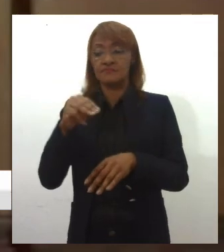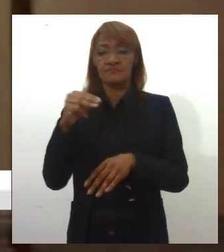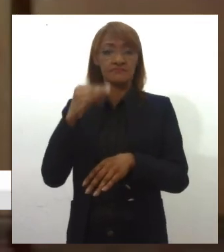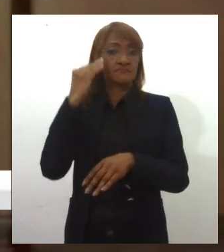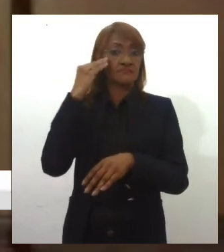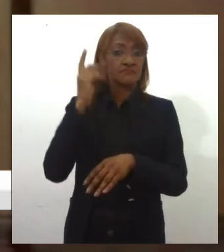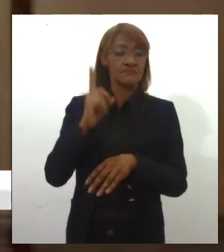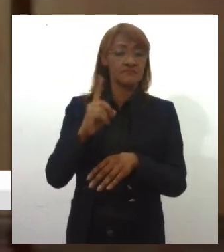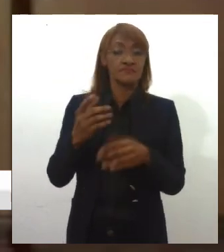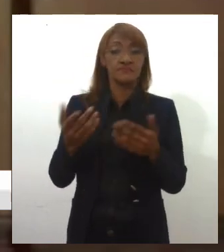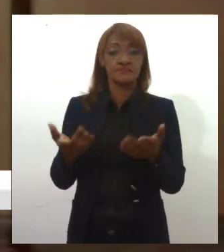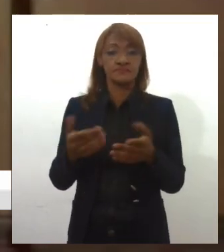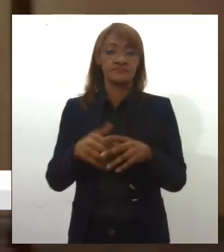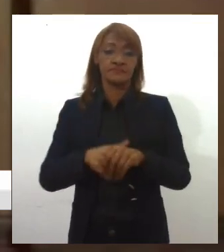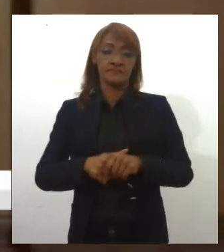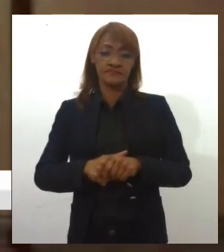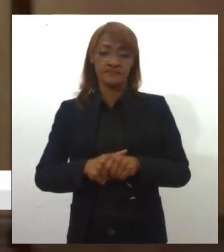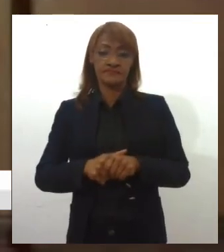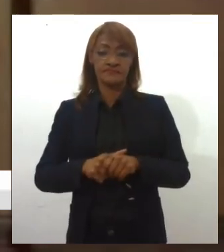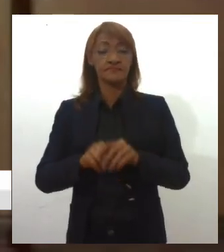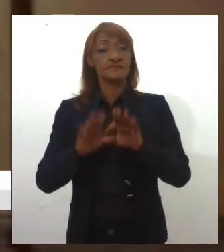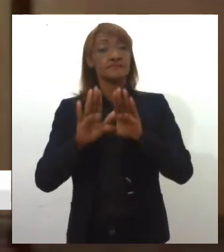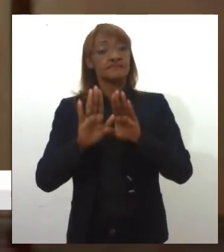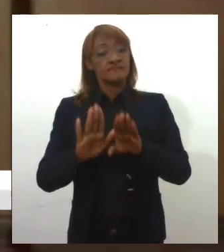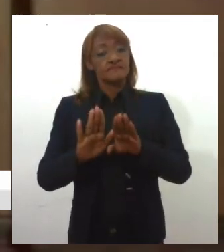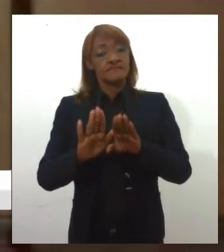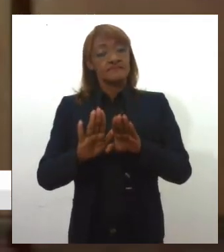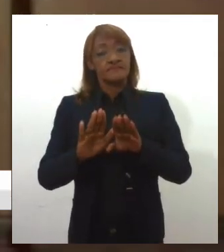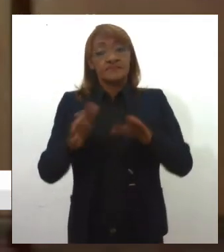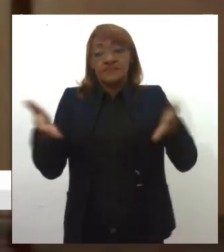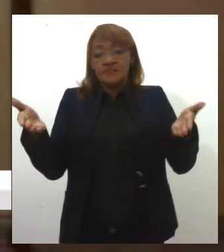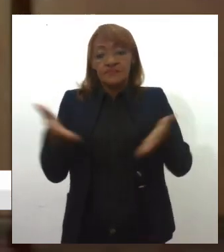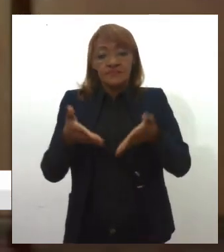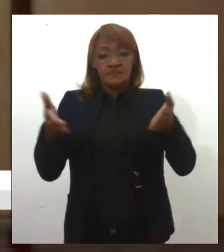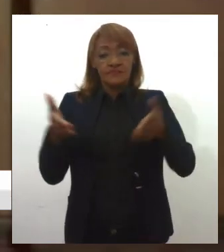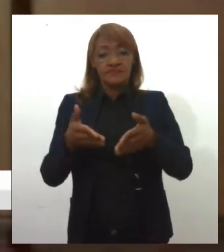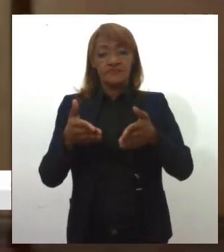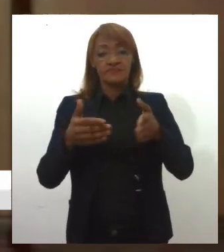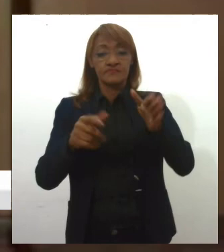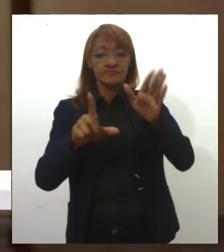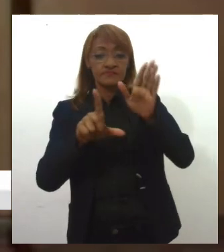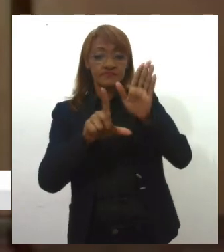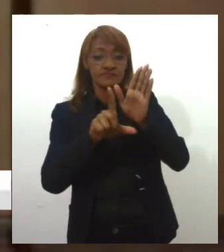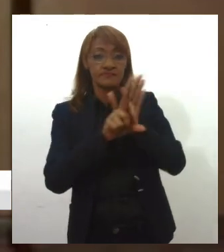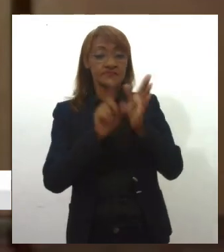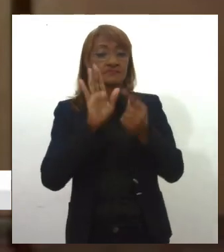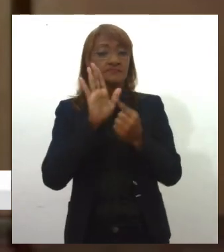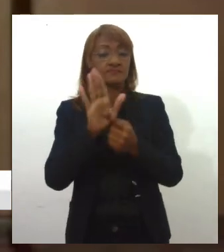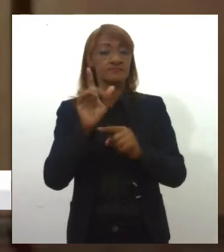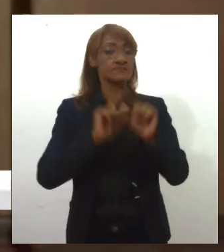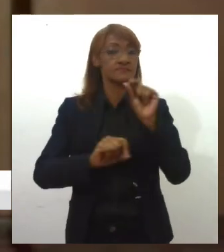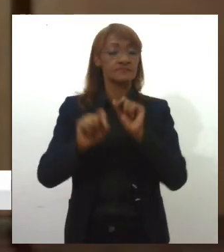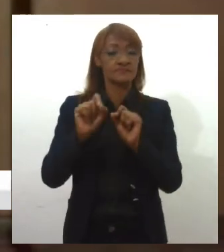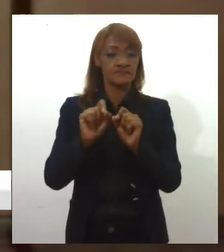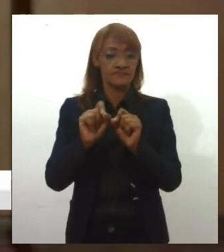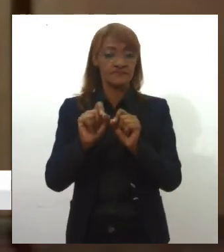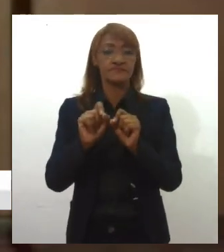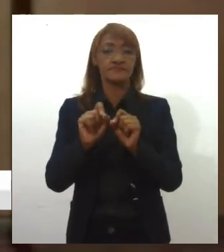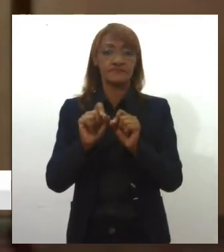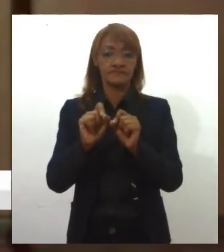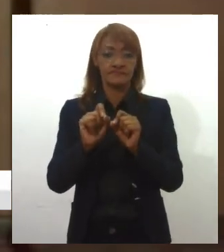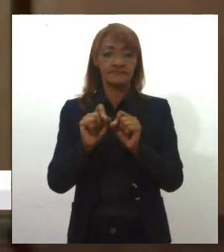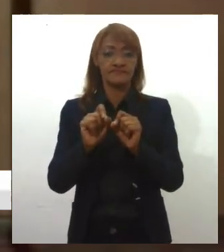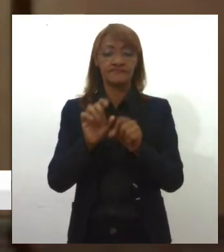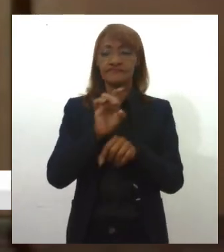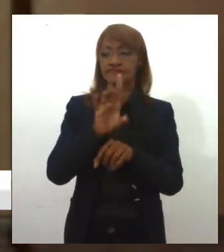fazer. Mas, infelizmente, hoje, o que a nossa legislação diz é que essas